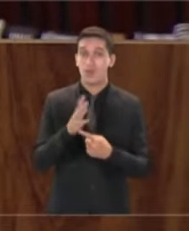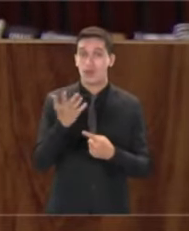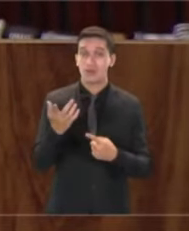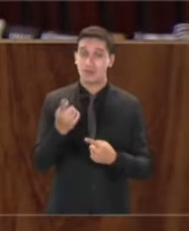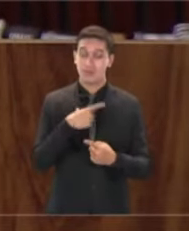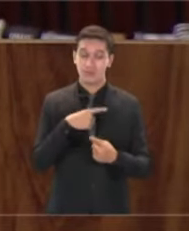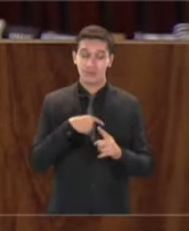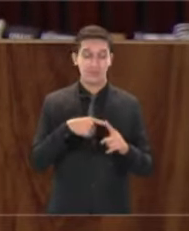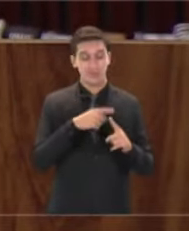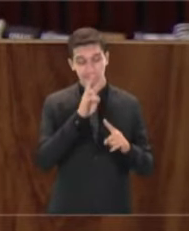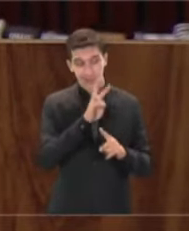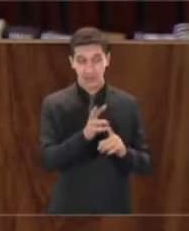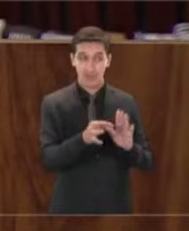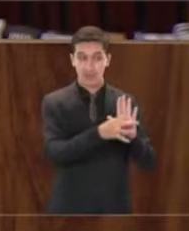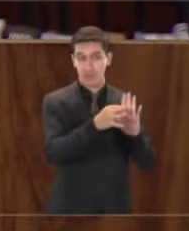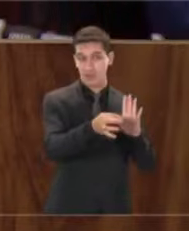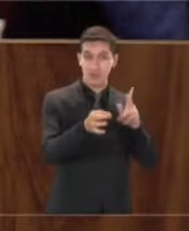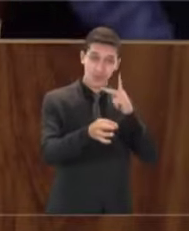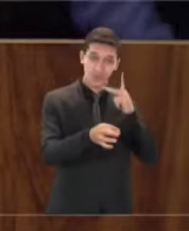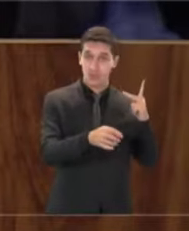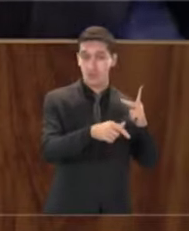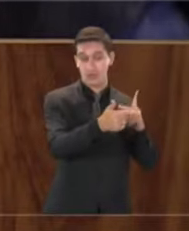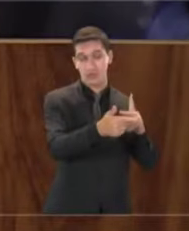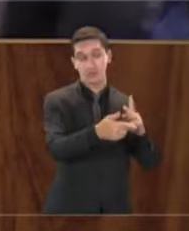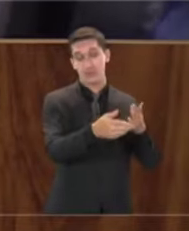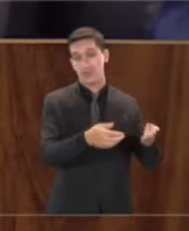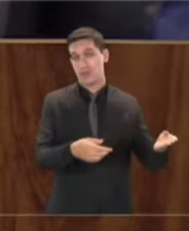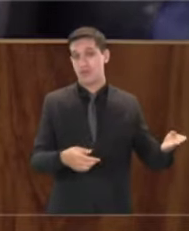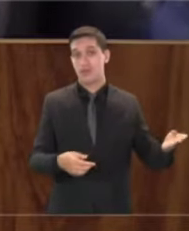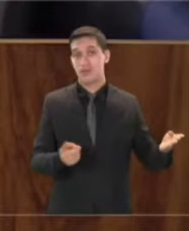opinião, temos de ter essa